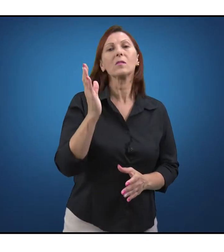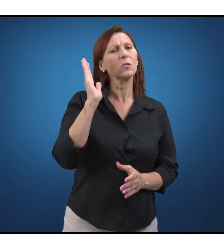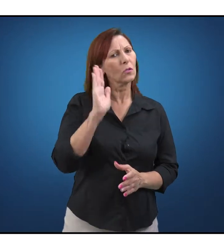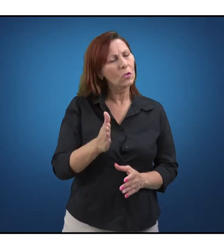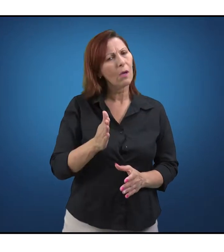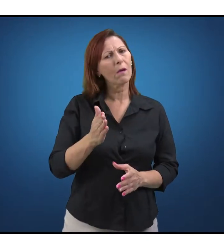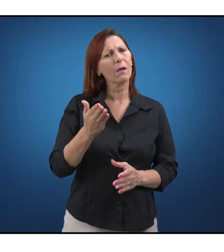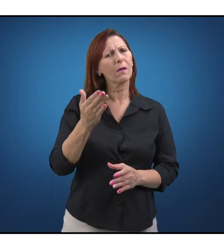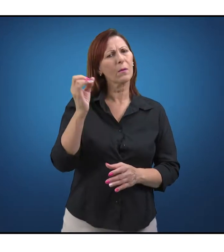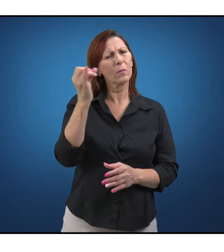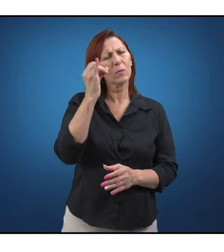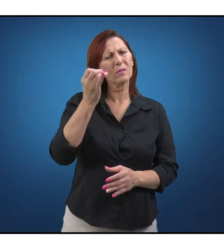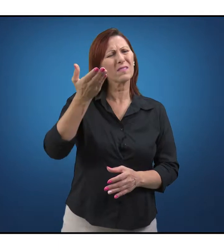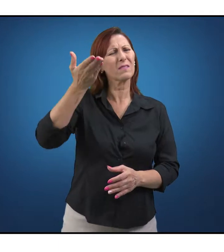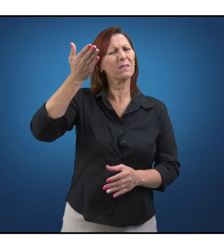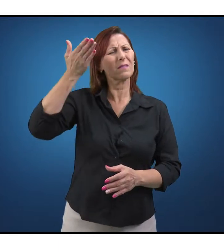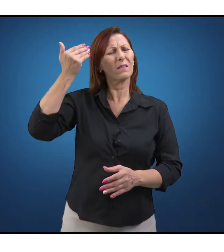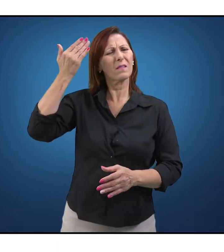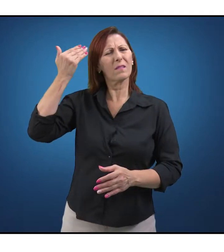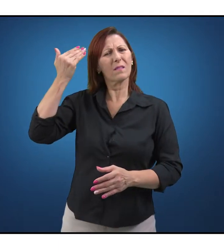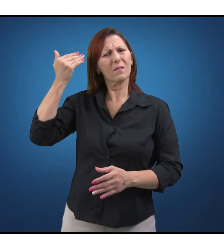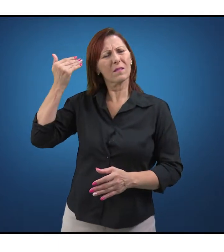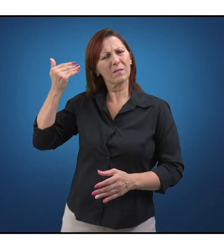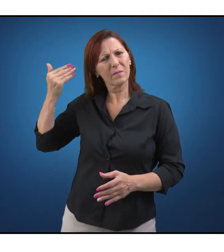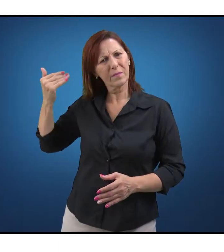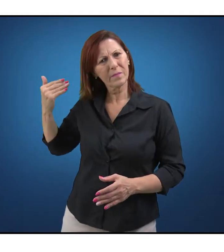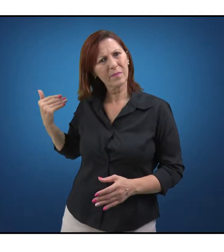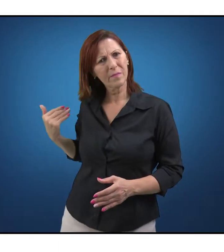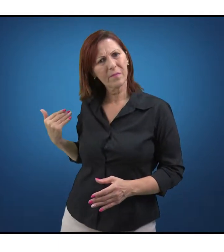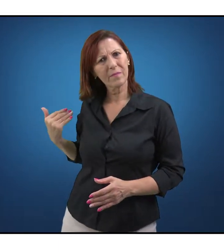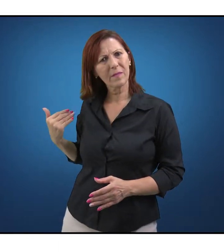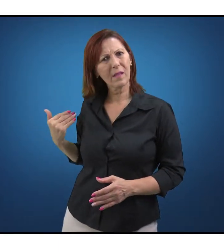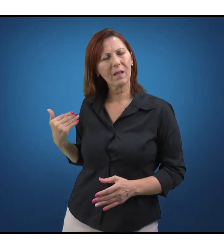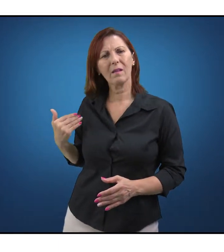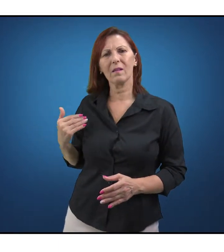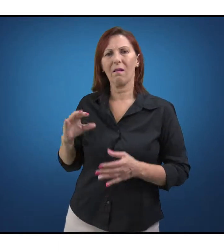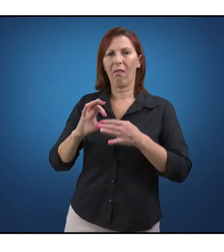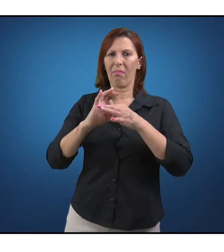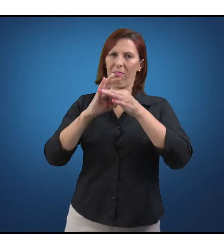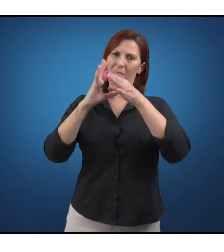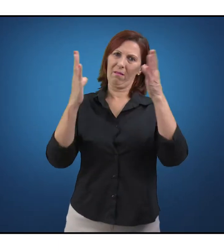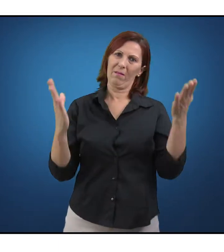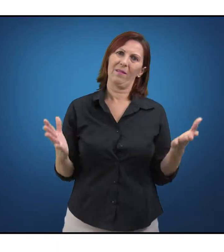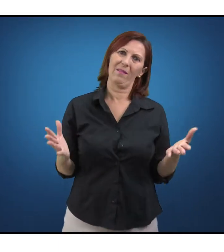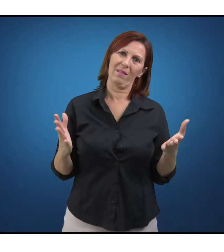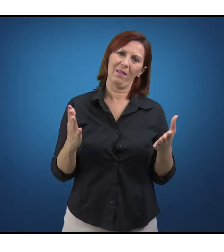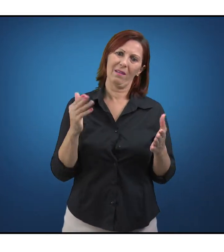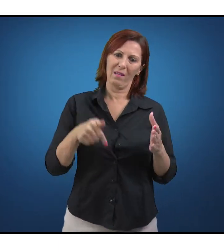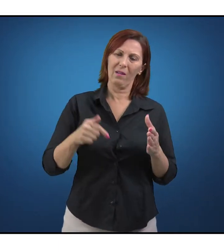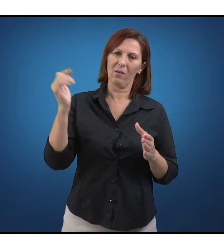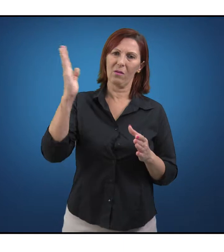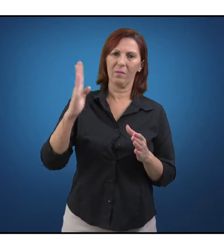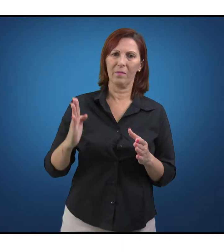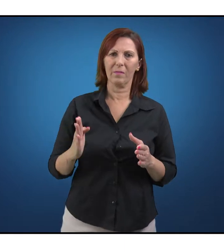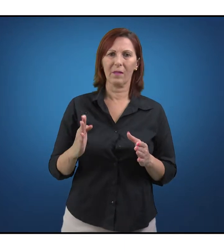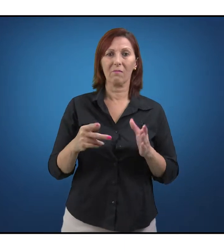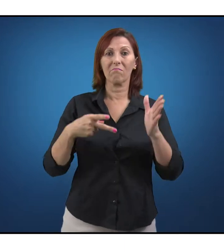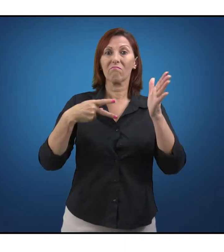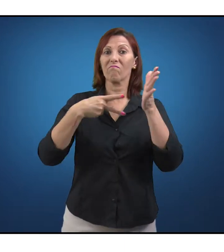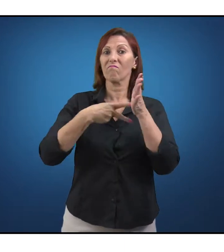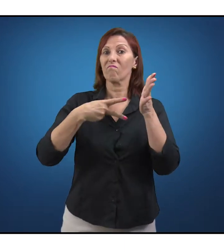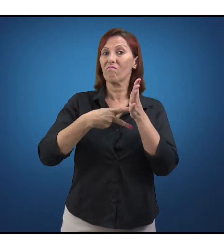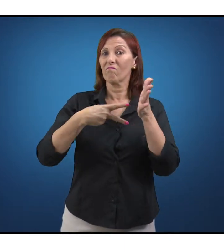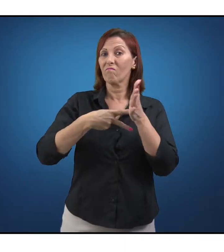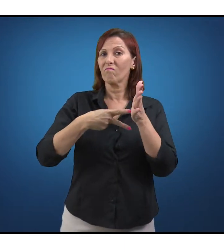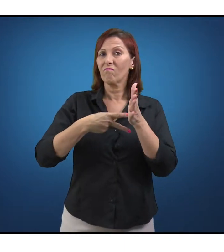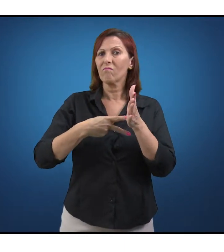importante desde a época que antecedeu a democracia no Brasil em 85, que é o sindicato.